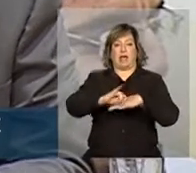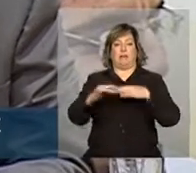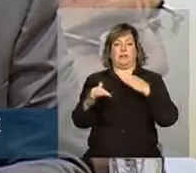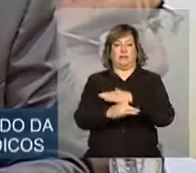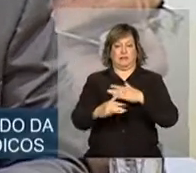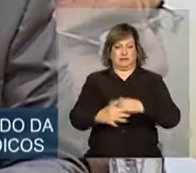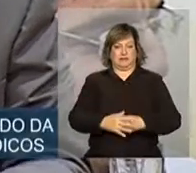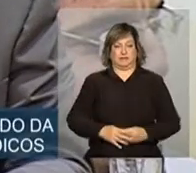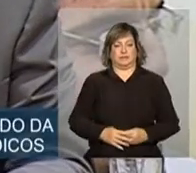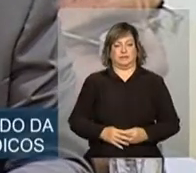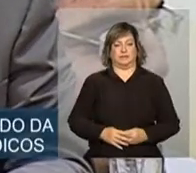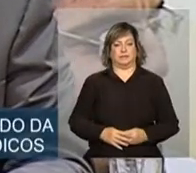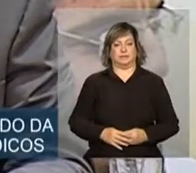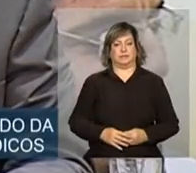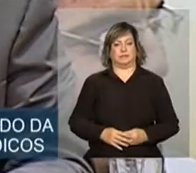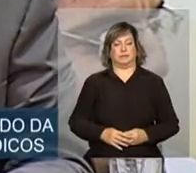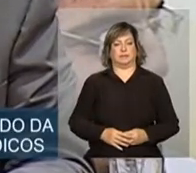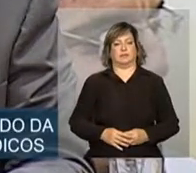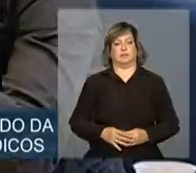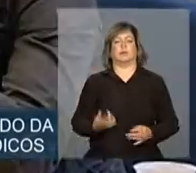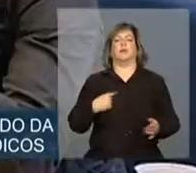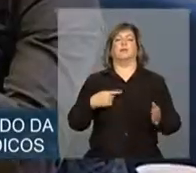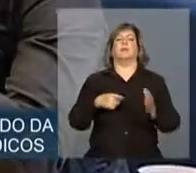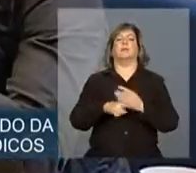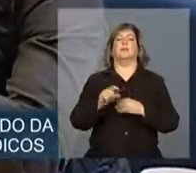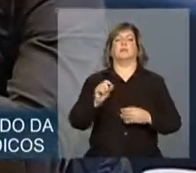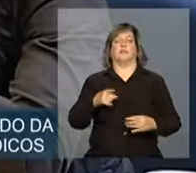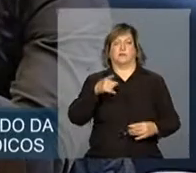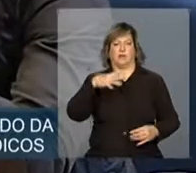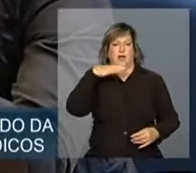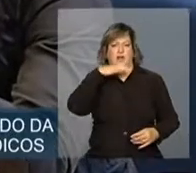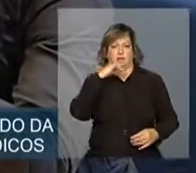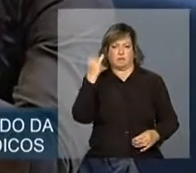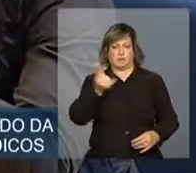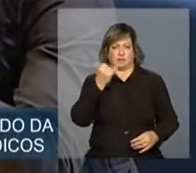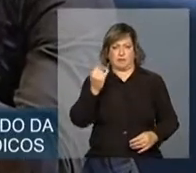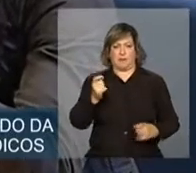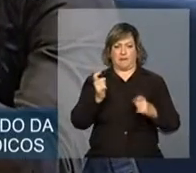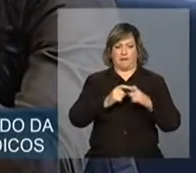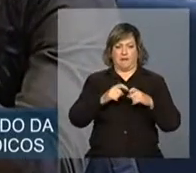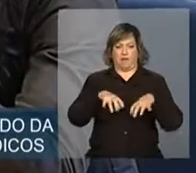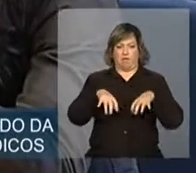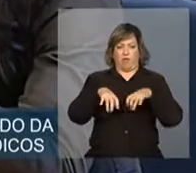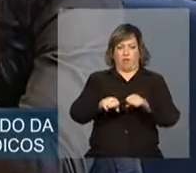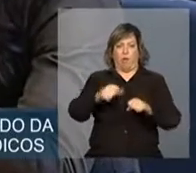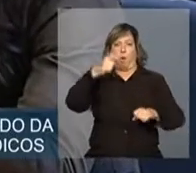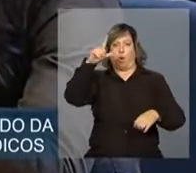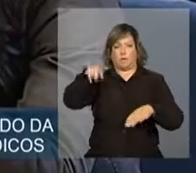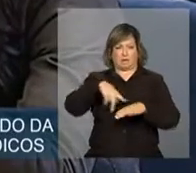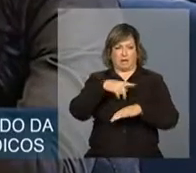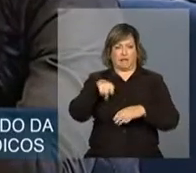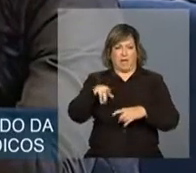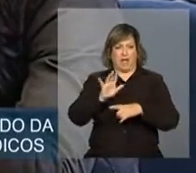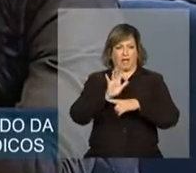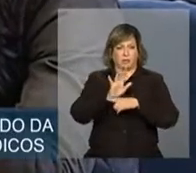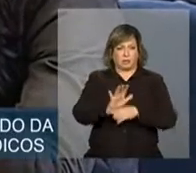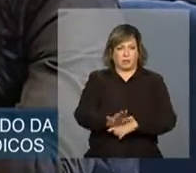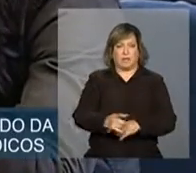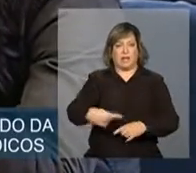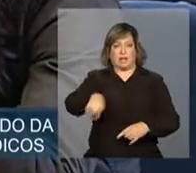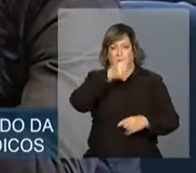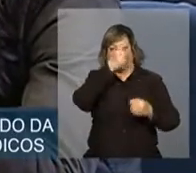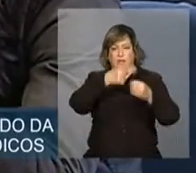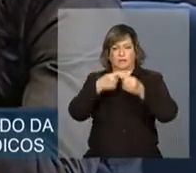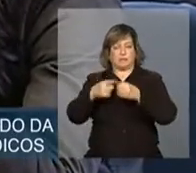e se você acha que realmente então médico formado no outro país vai ser a solução para esses municípios que não